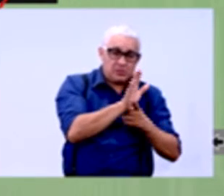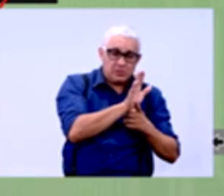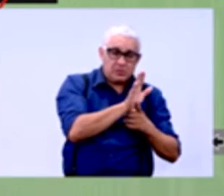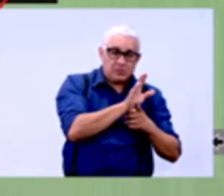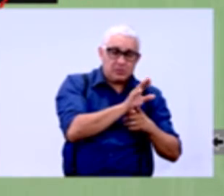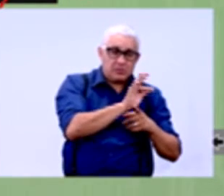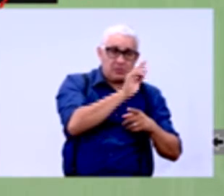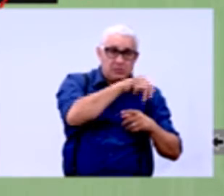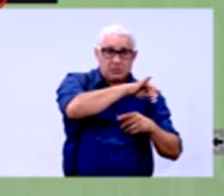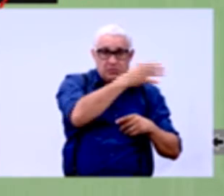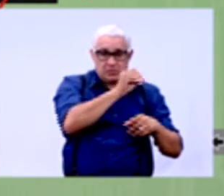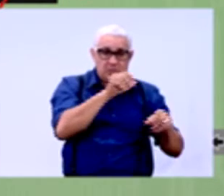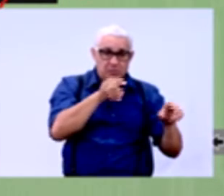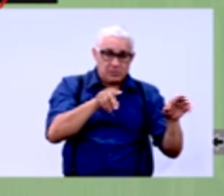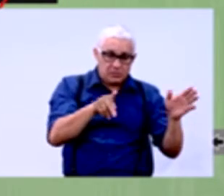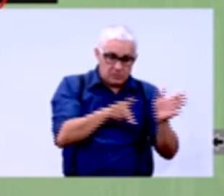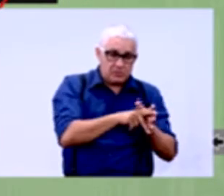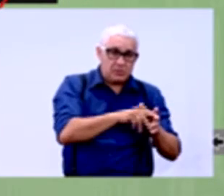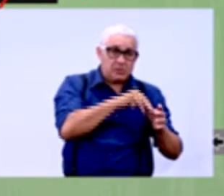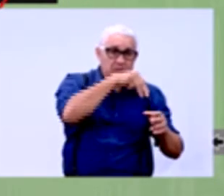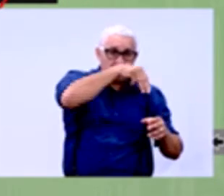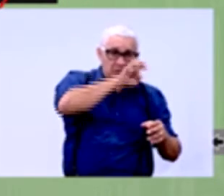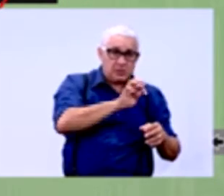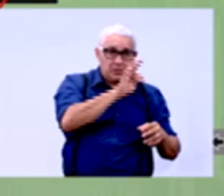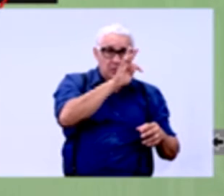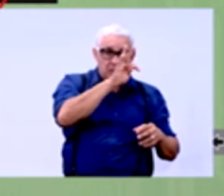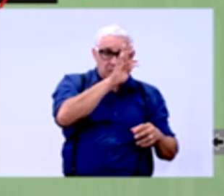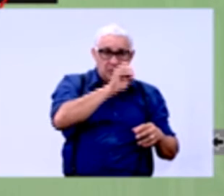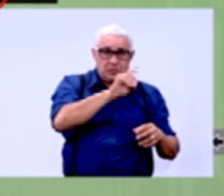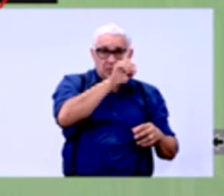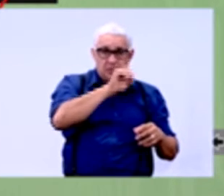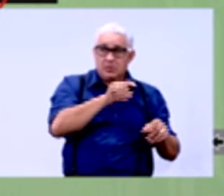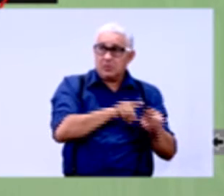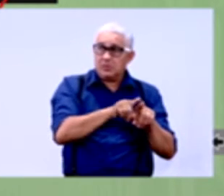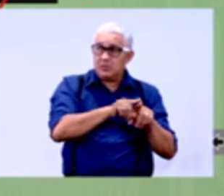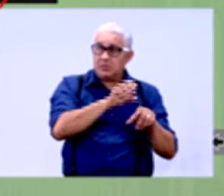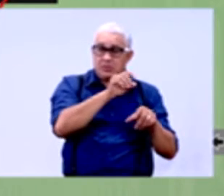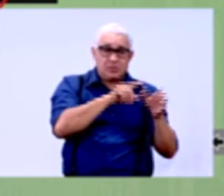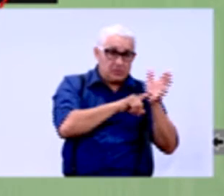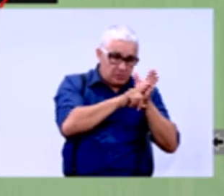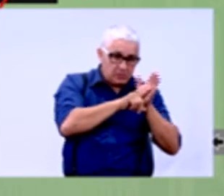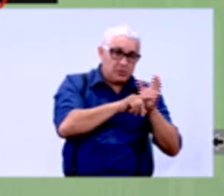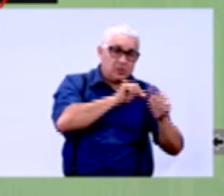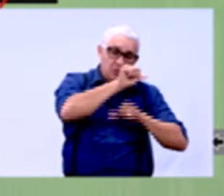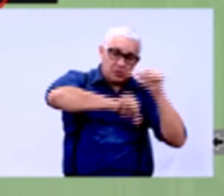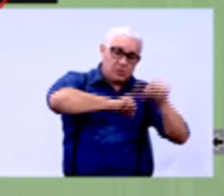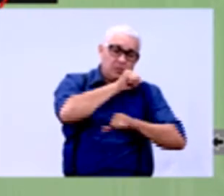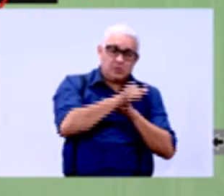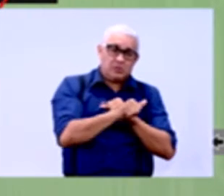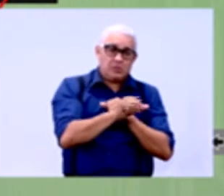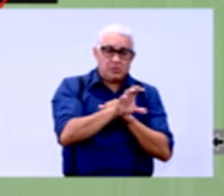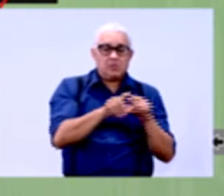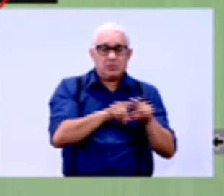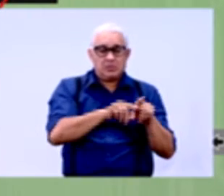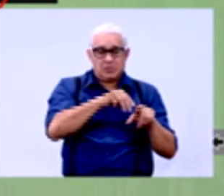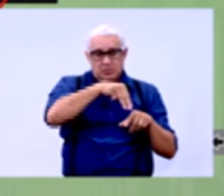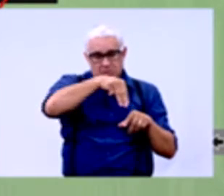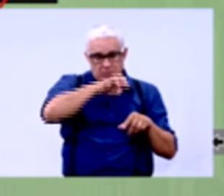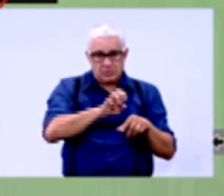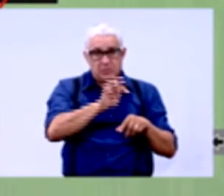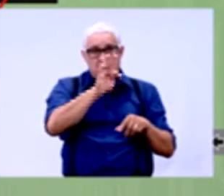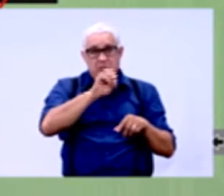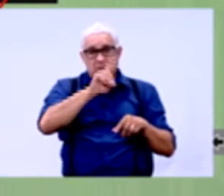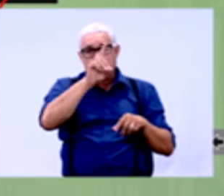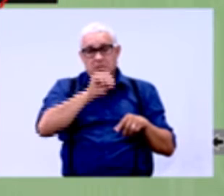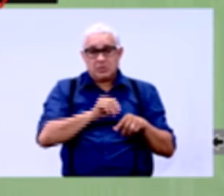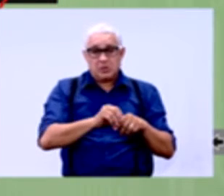os seus métodos, né, de consulta, os métodos de operação que alteram o estado da informação, ou métodos de consulta